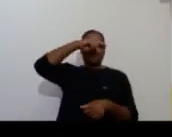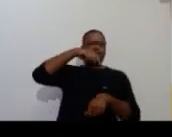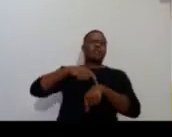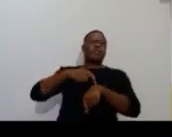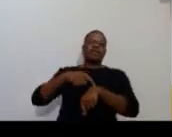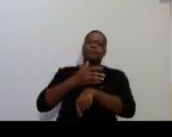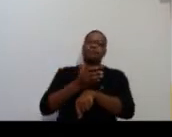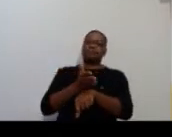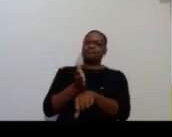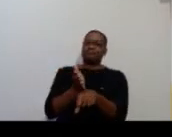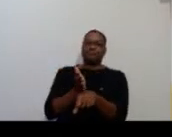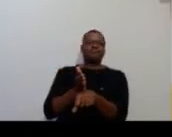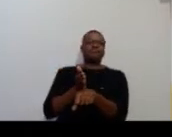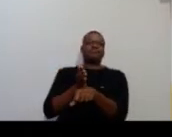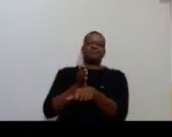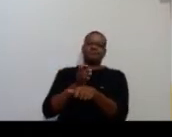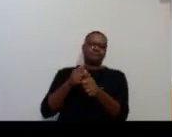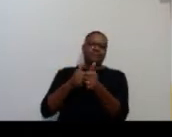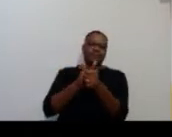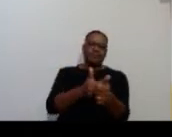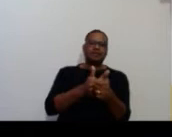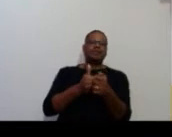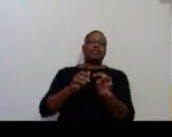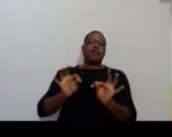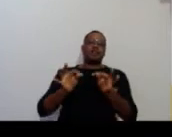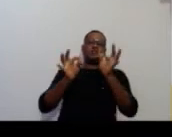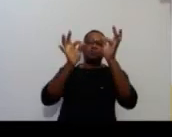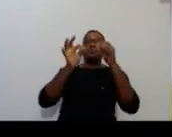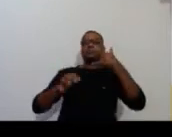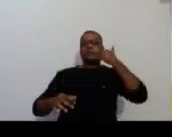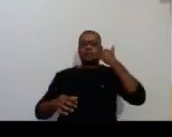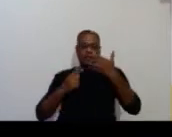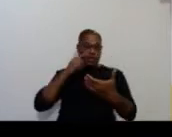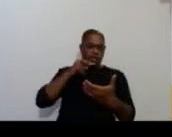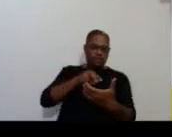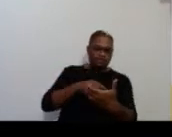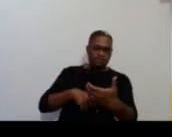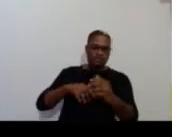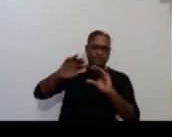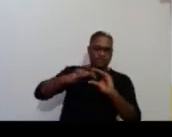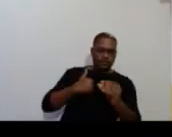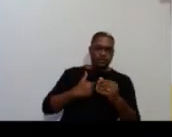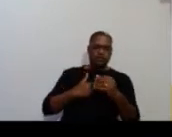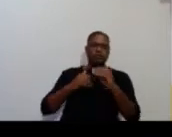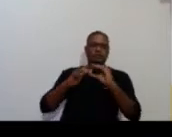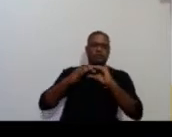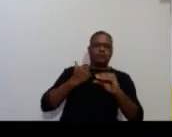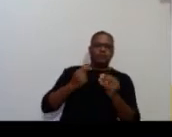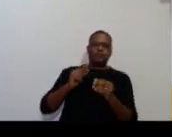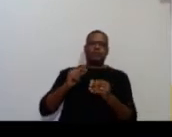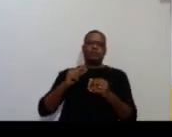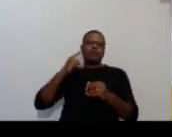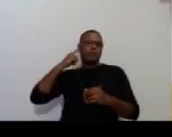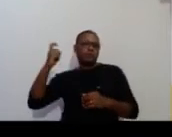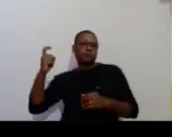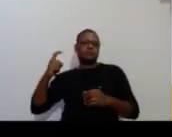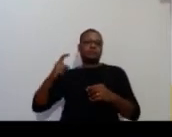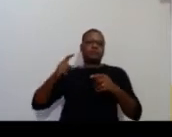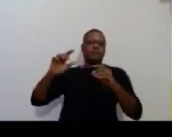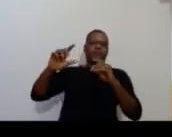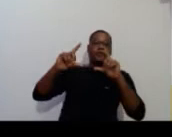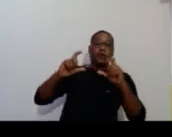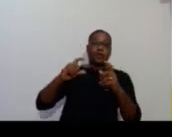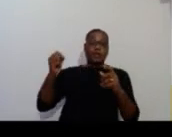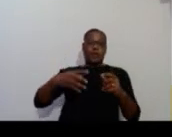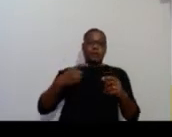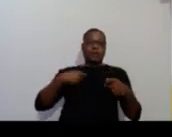todo, tecnologia, que eu digo tecnologia digital, né, mobile, toda hora no celular, conferindo. Chegou mensagem, chegou e-mail, chegou música, chegou foto. Ai, meu Deus, uma música